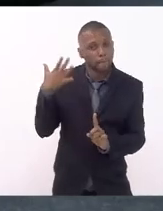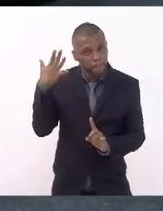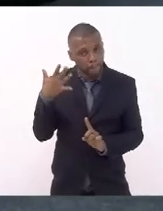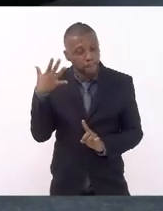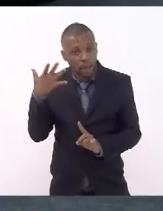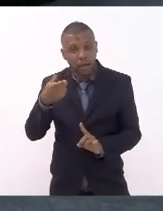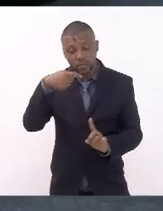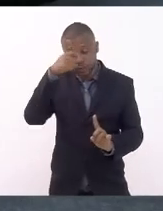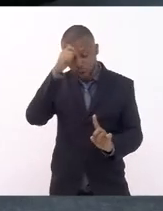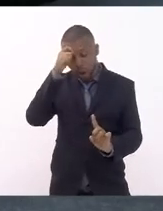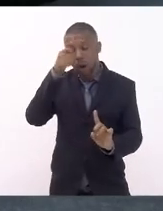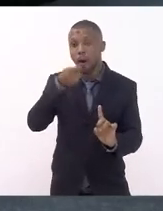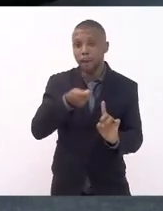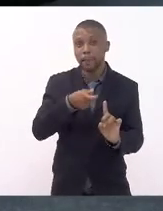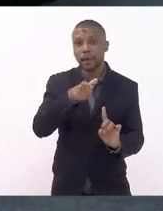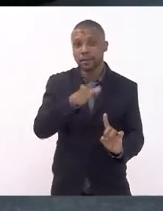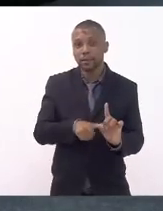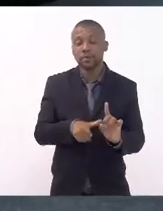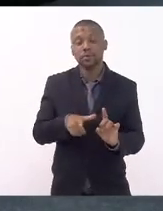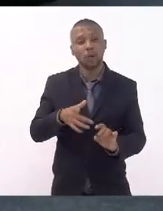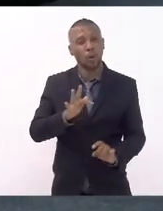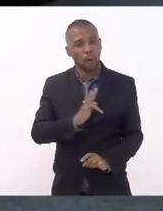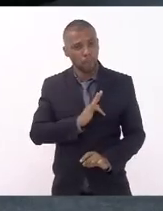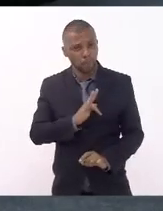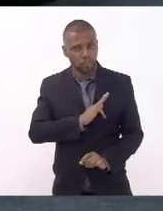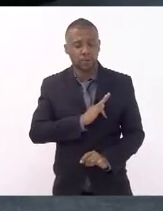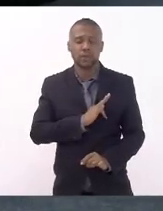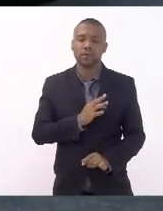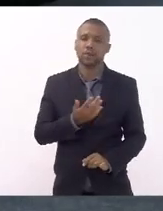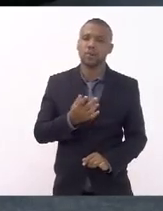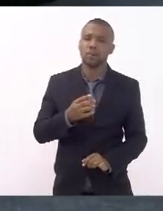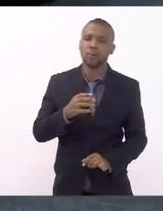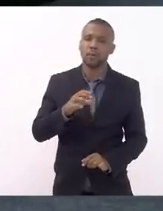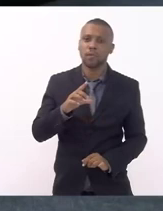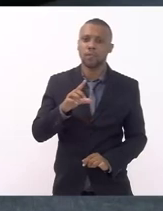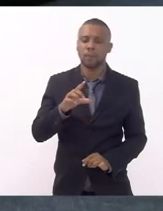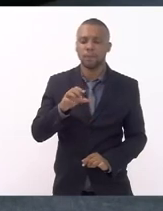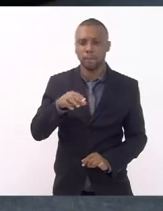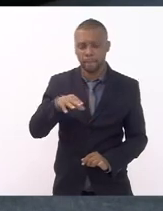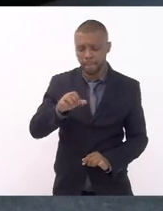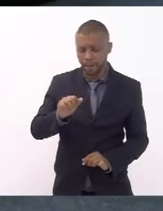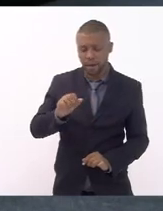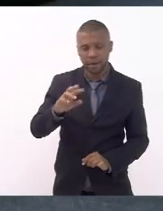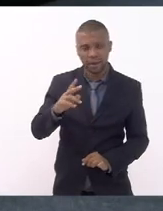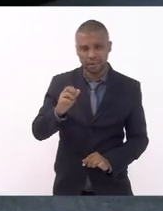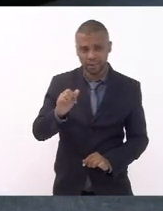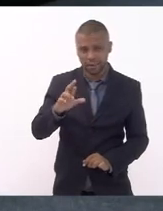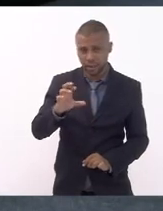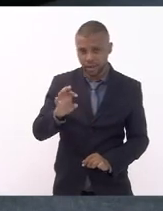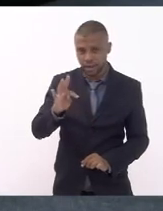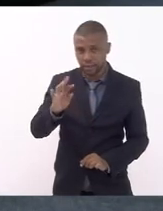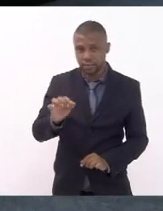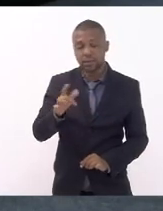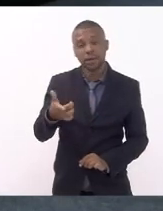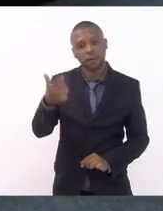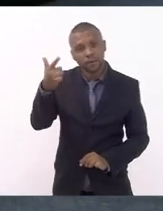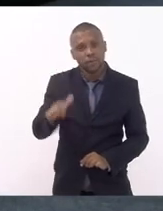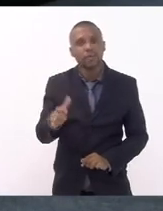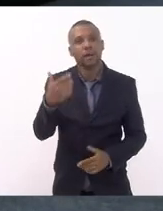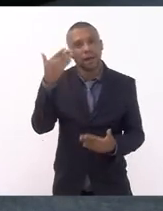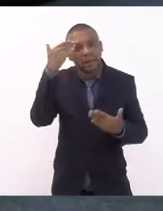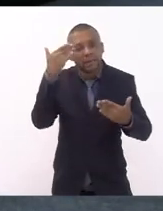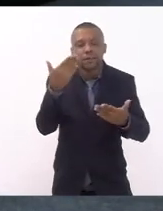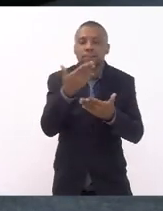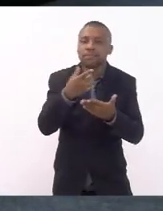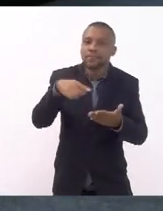de homenagear o Dr. Leonardo Macharetti e, mais uma vez, queria agradecer a todos os deputados que